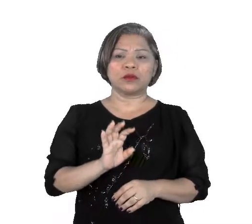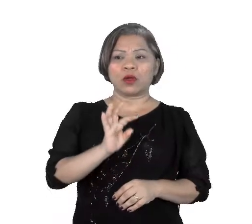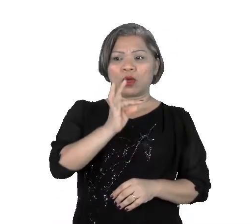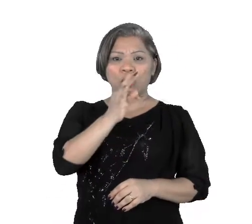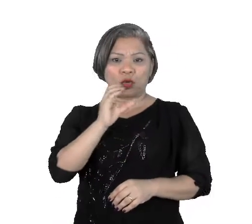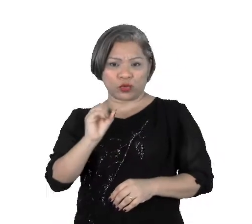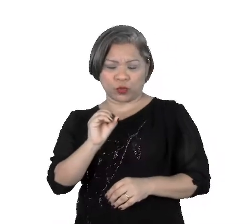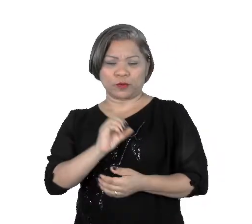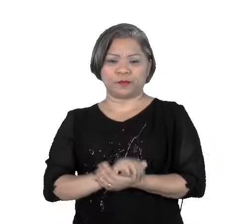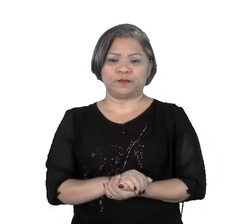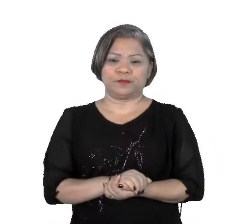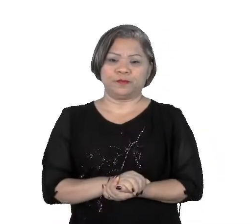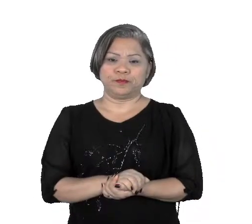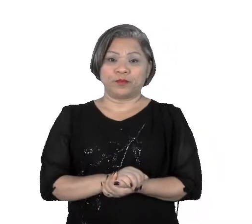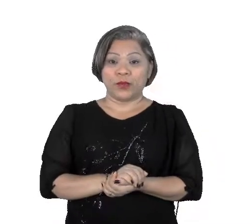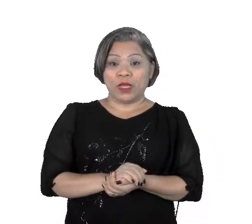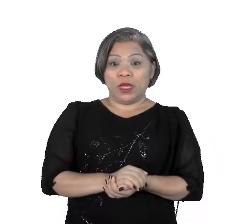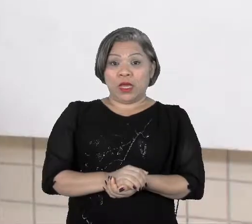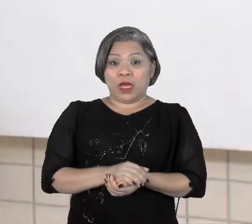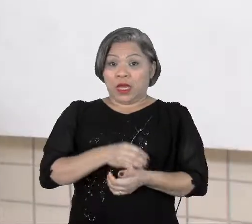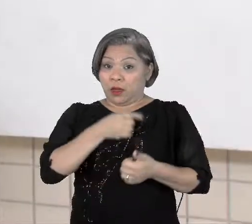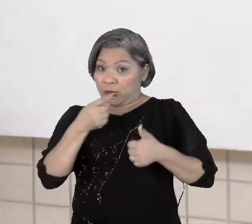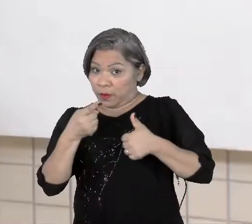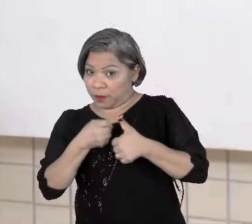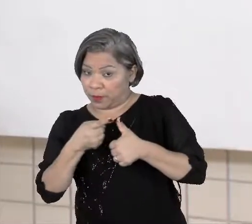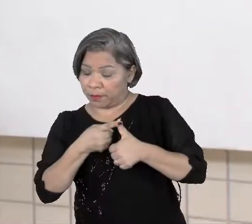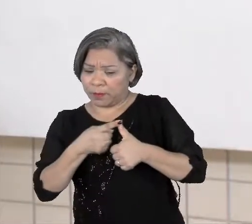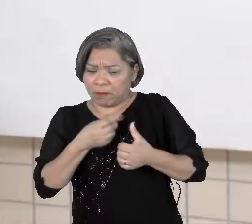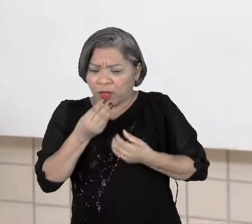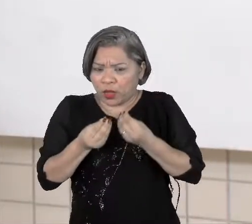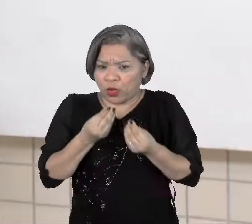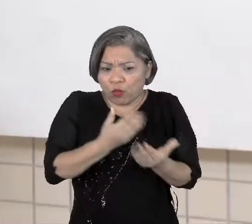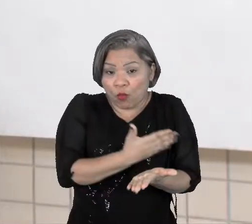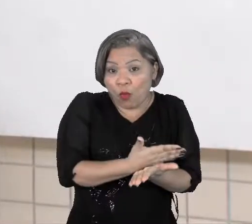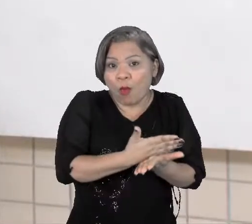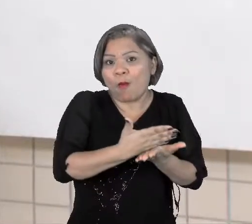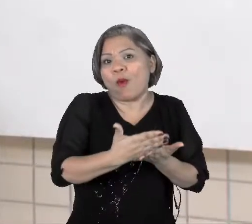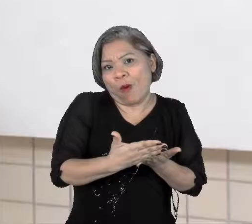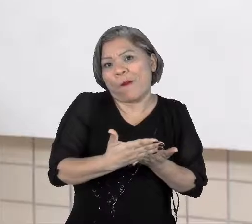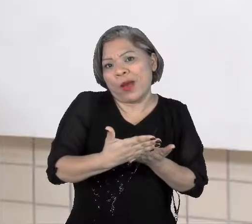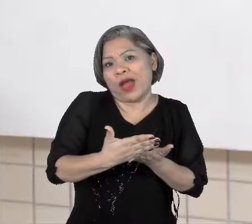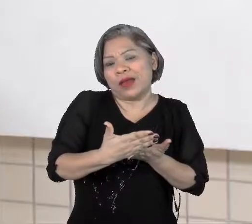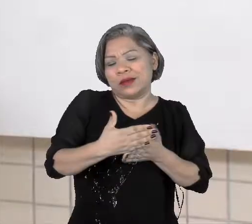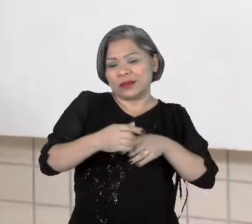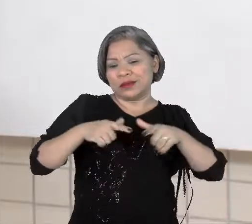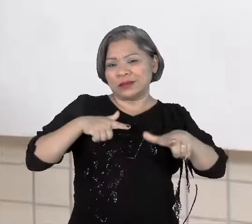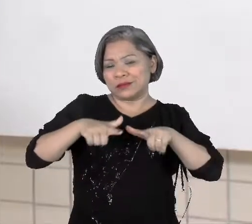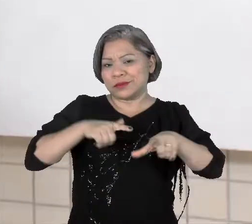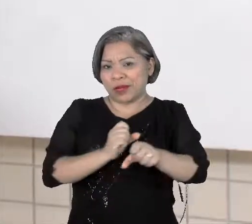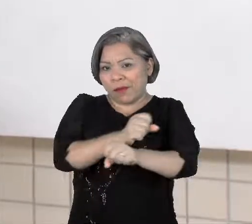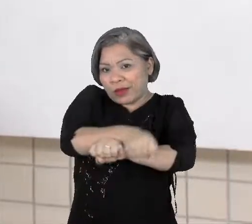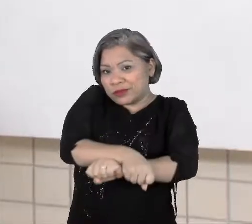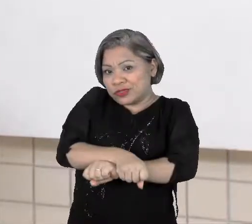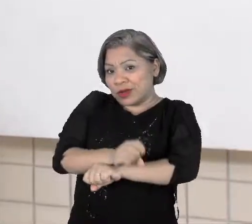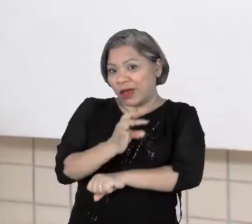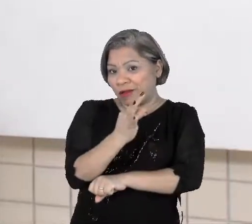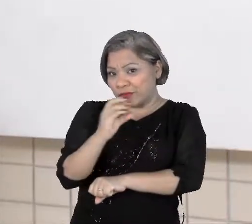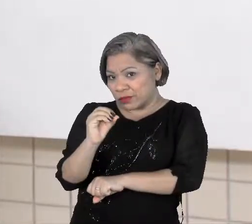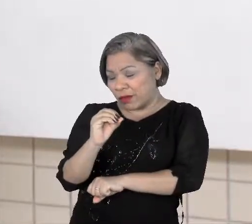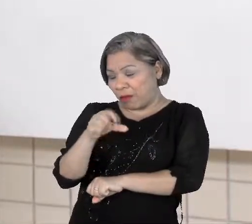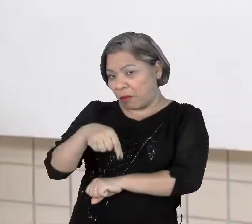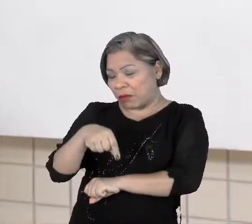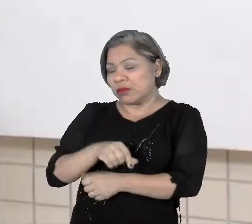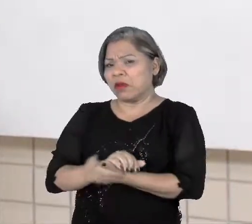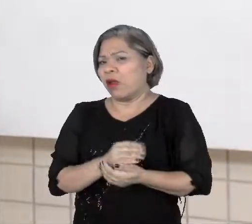falar sobre os fatores que vai dar início a esse trabalho escravo na região do Tocantins. Bom, o trabalho escravo aqui na região